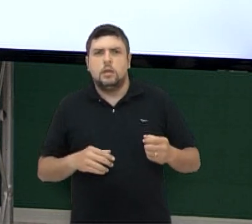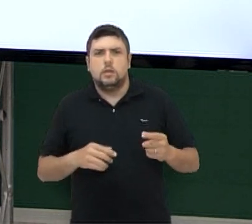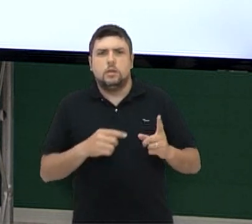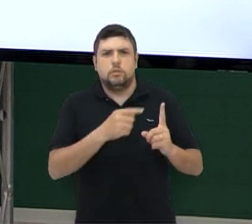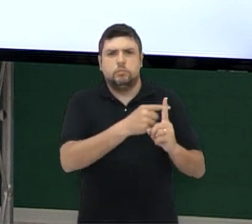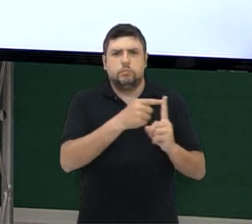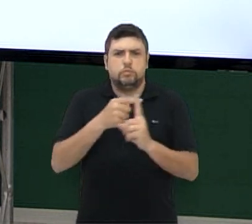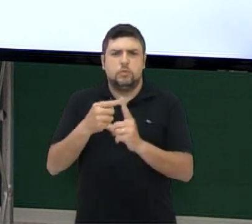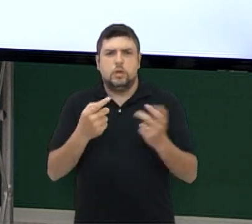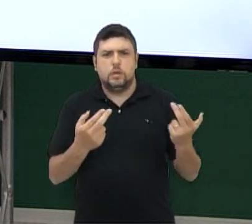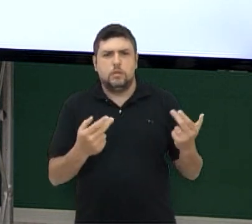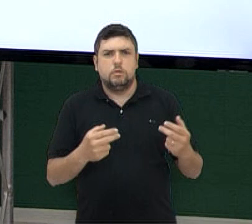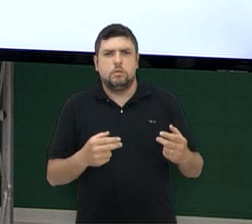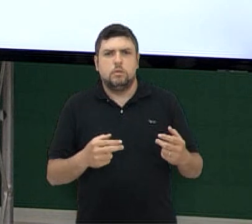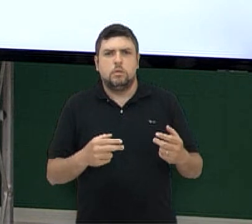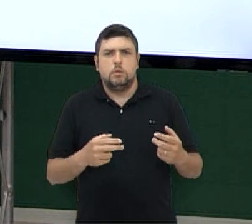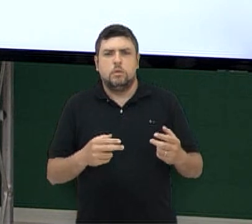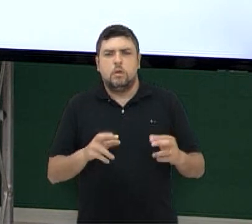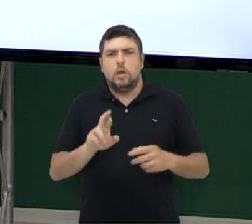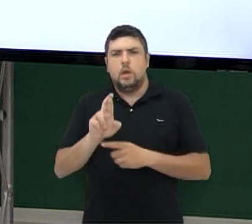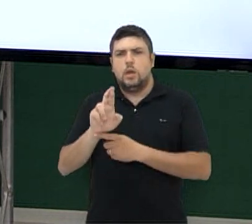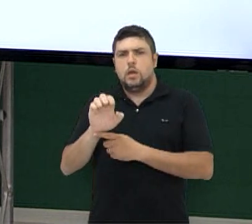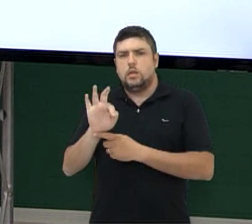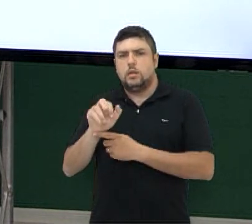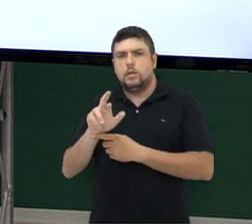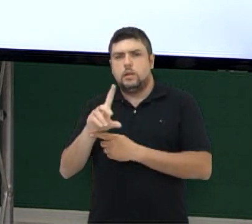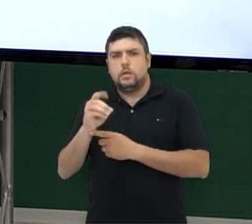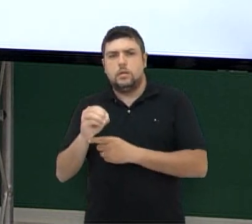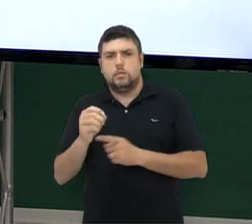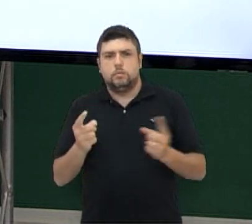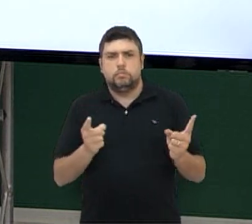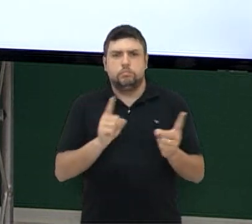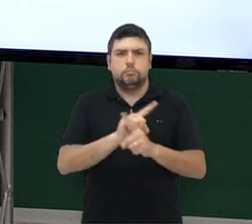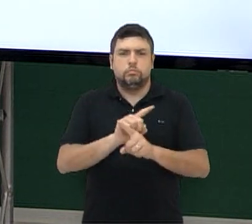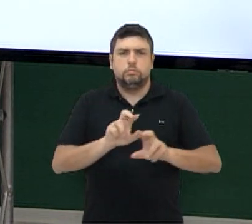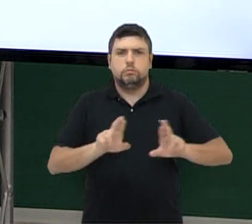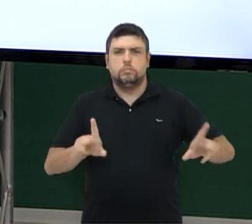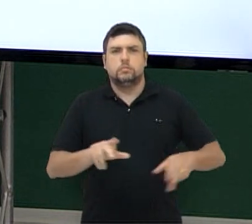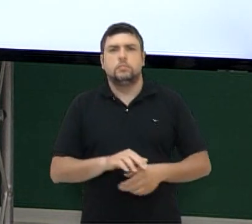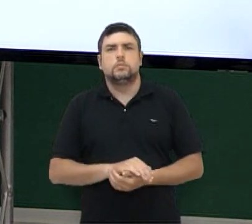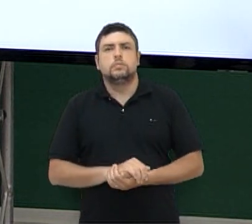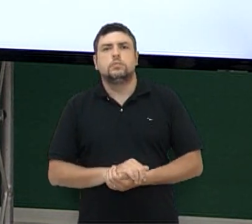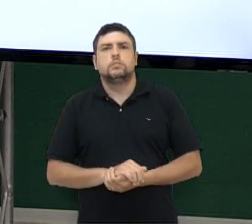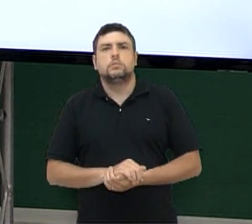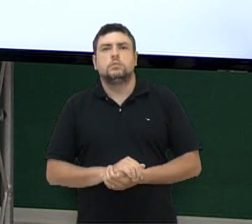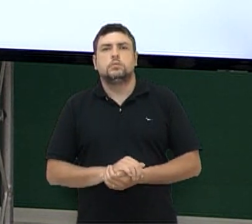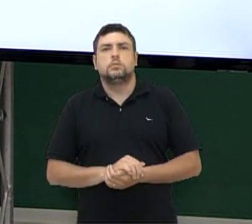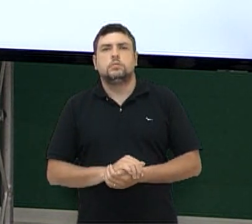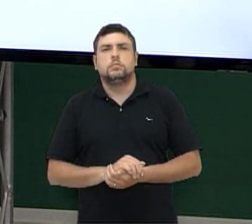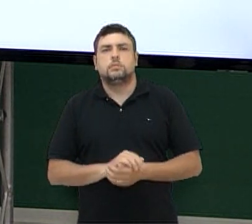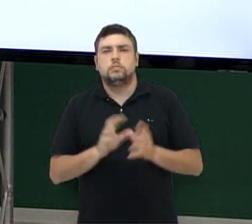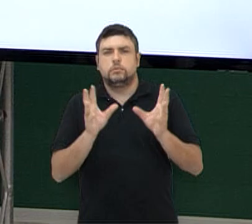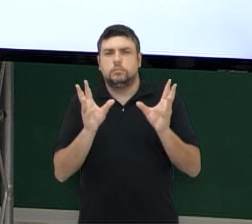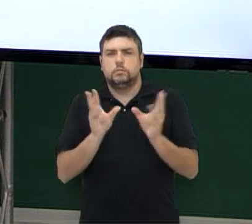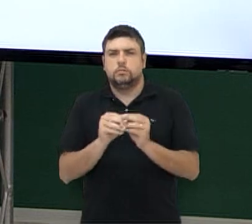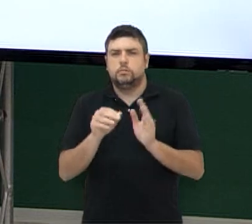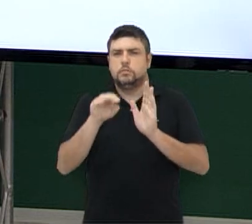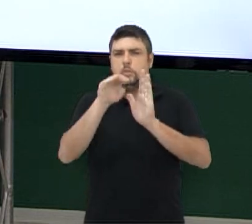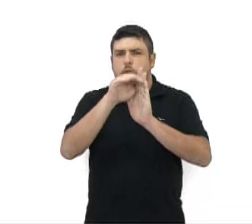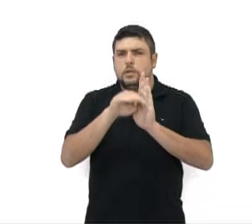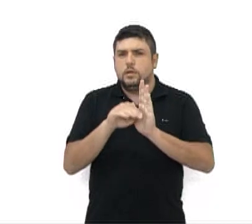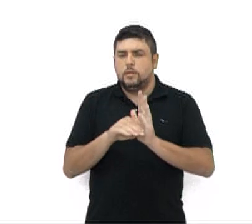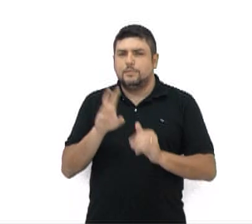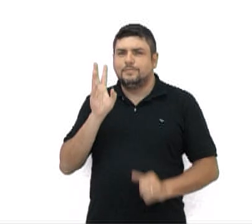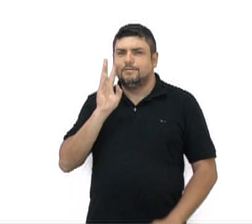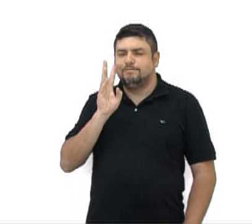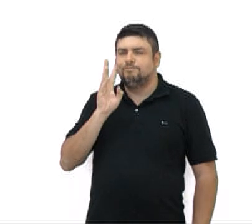sinais diferentes, sinais distintos. Vamos lá. Resumindo, ó, aqui eu fiz uma tabela bem legal para vocês,